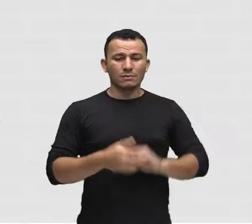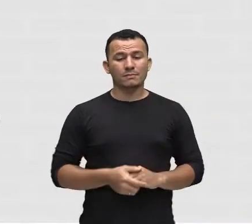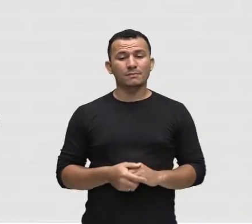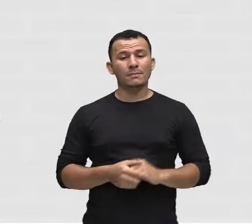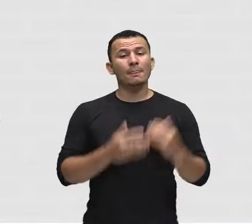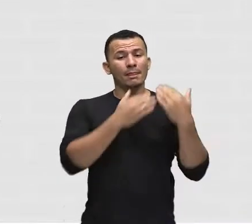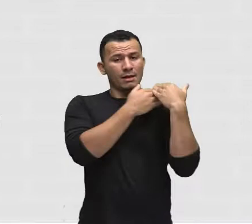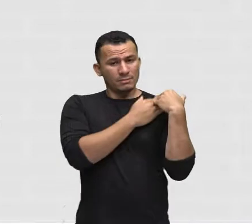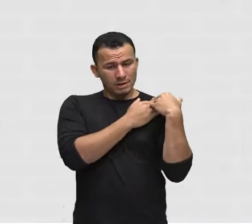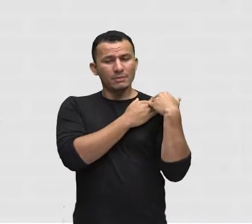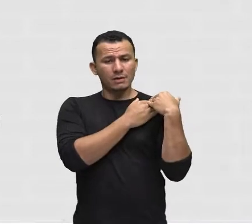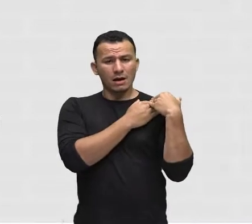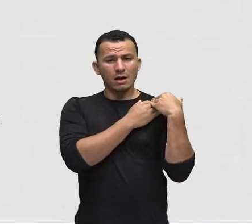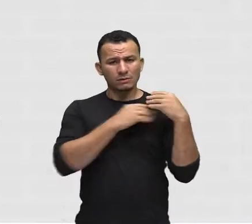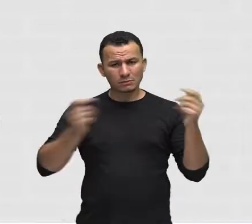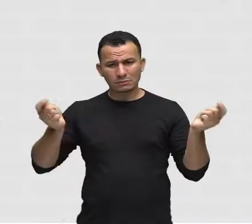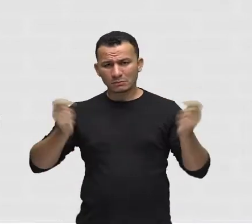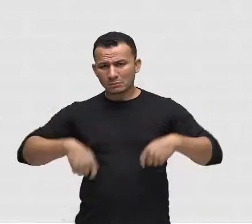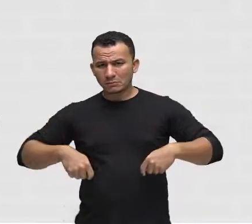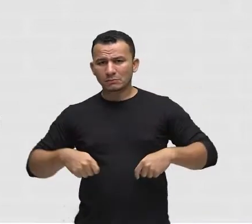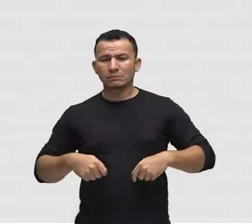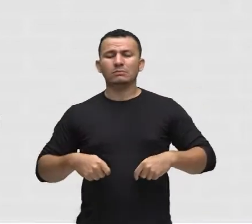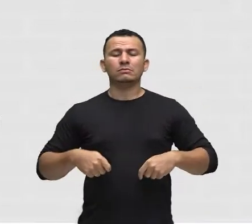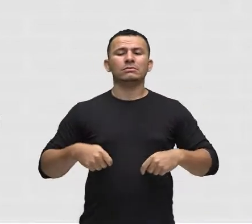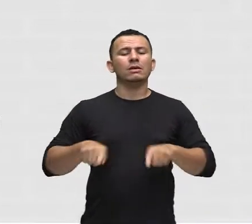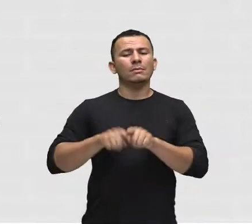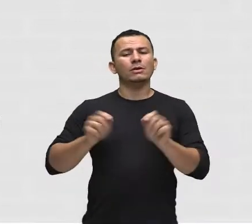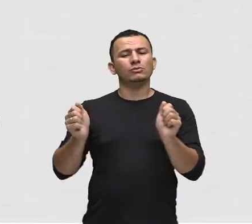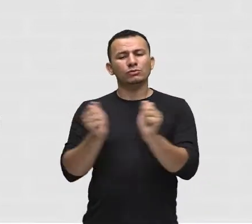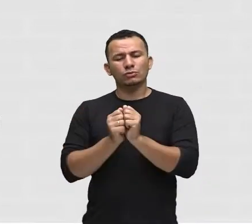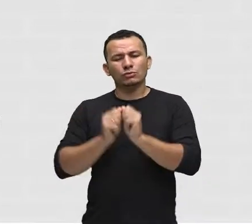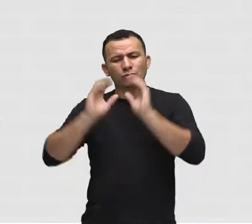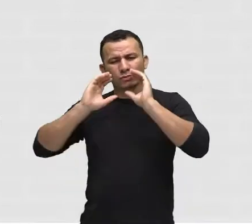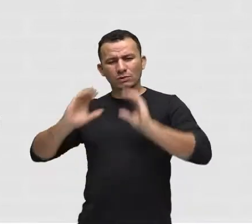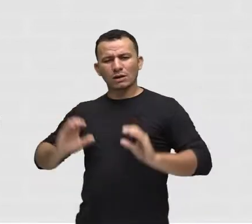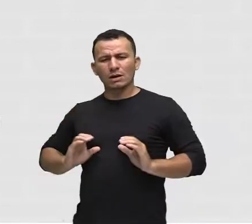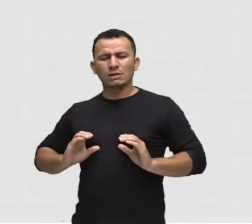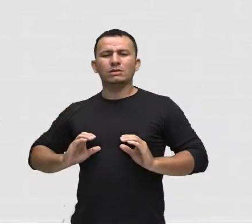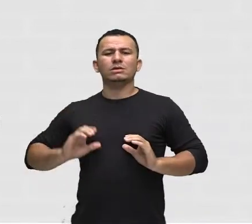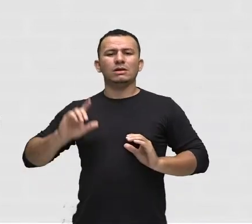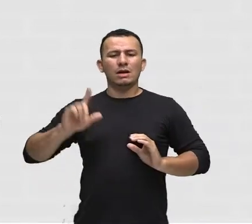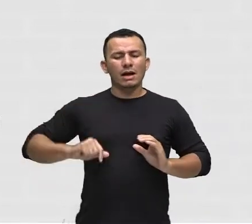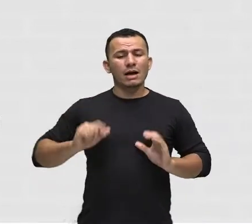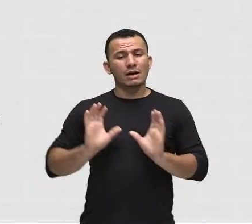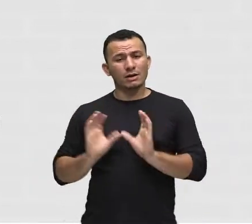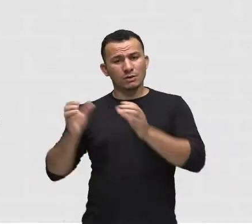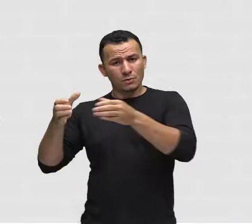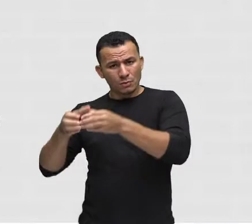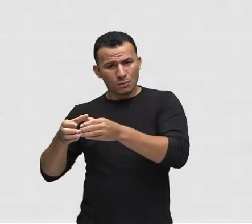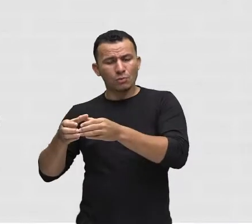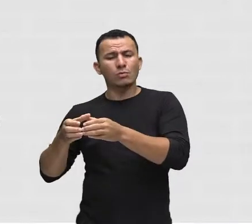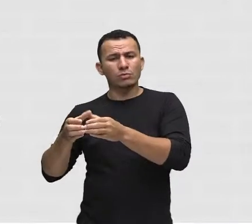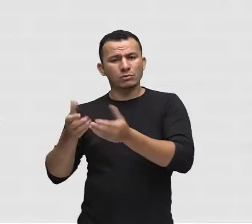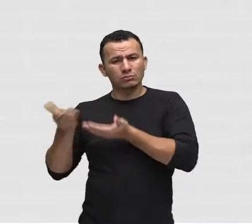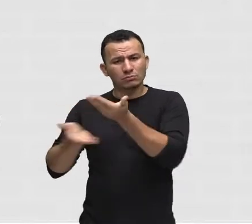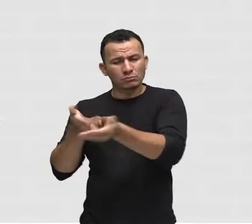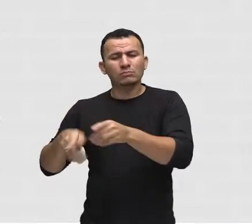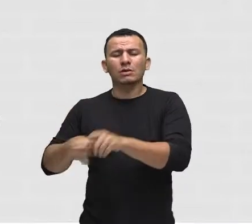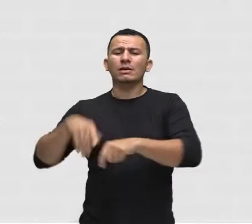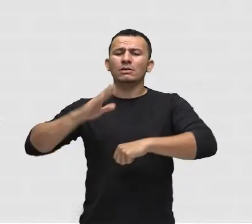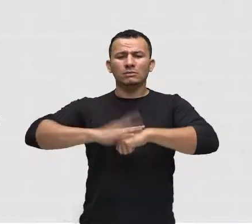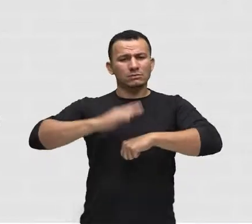de responsabilidade e cidadania é agir pessoal e coletivamente, com